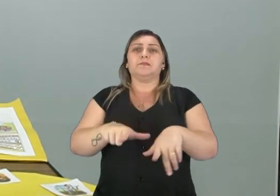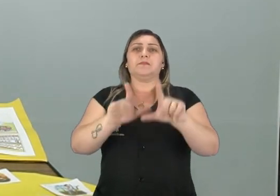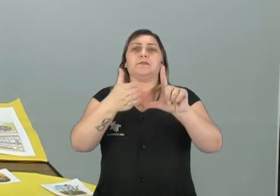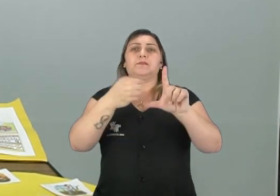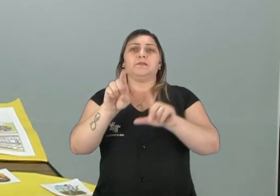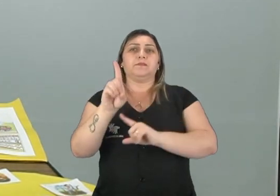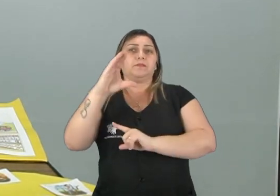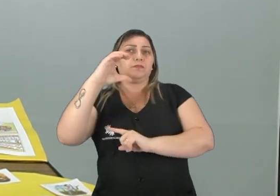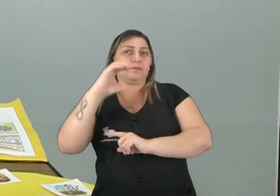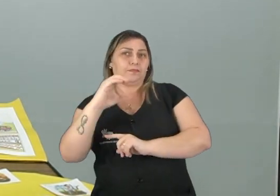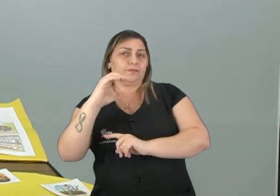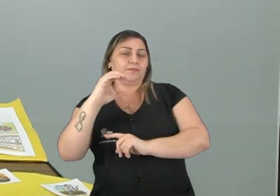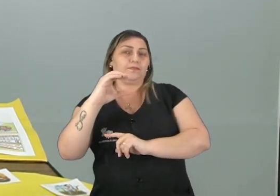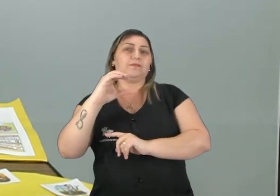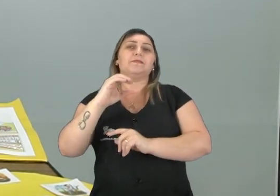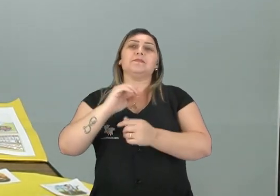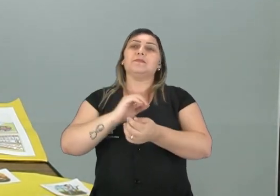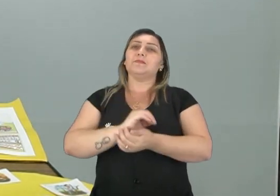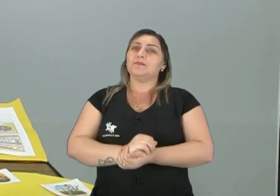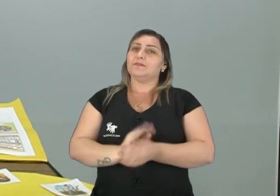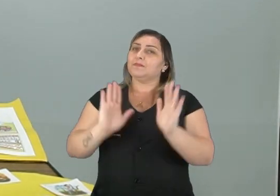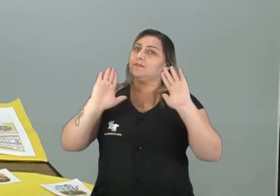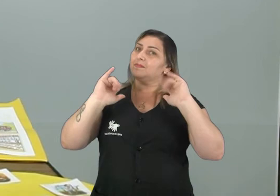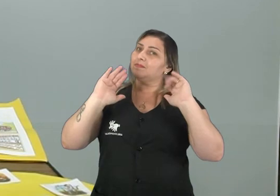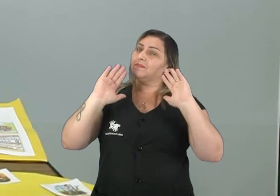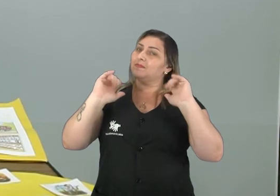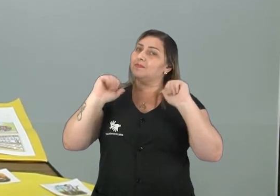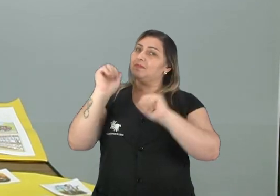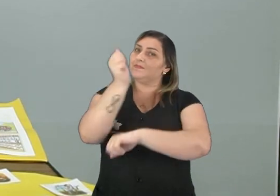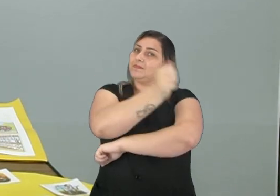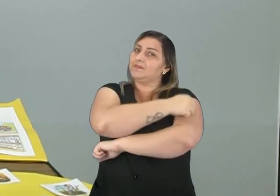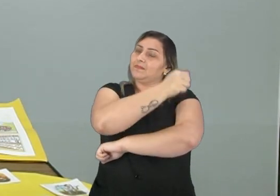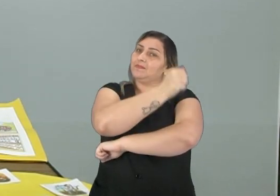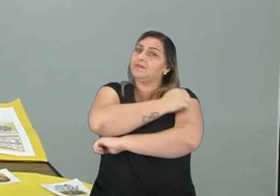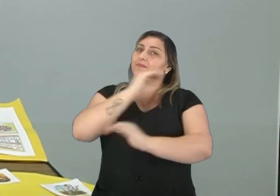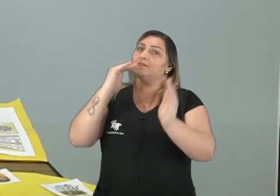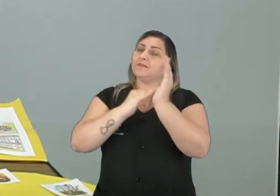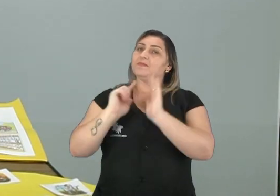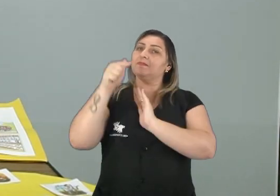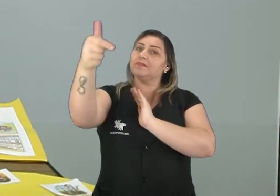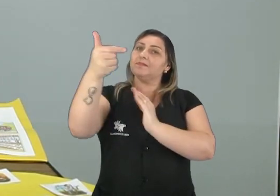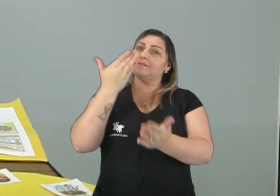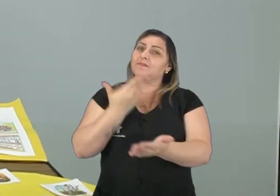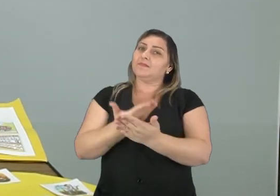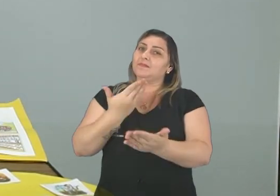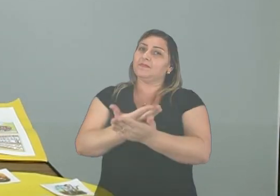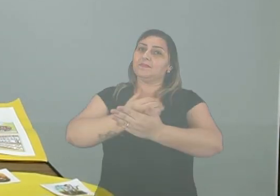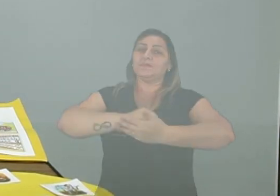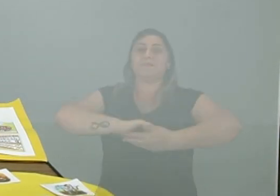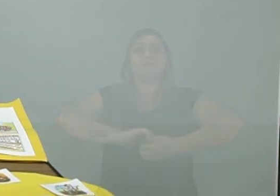acesse a plataforma Eduque. Tchau, tchau, estudantes! Até a nossa próxima aula!